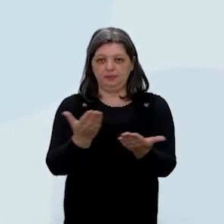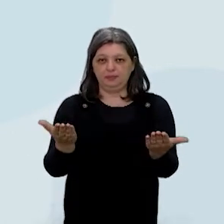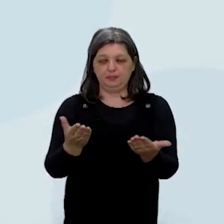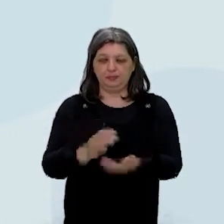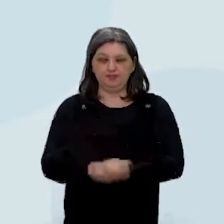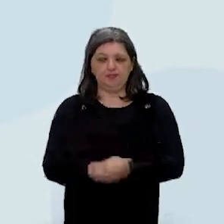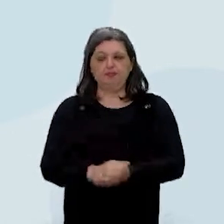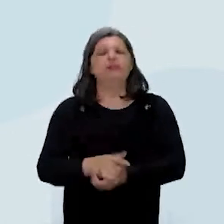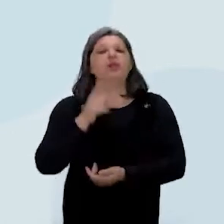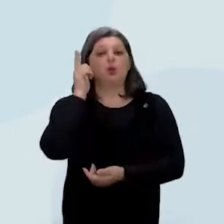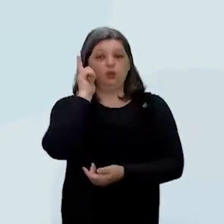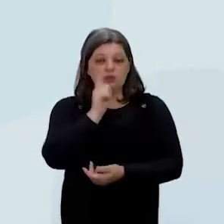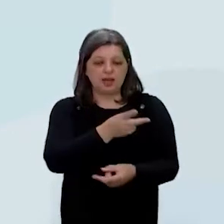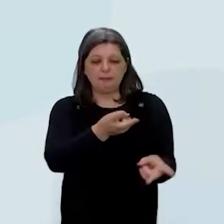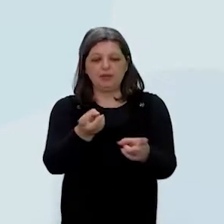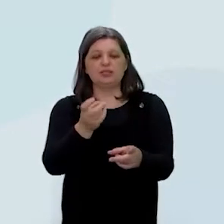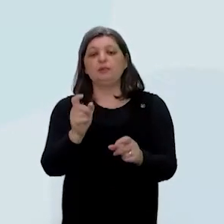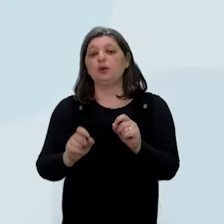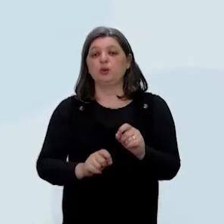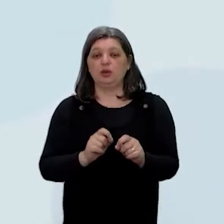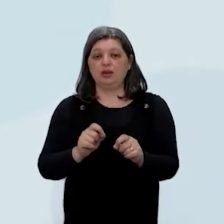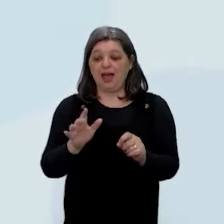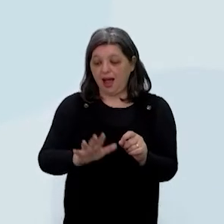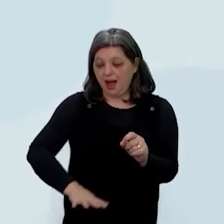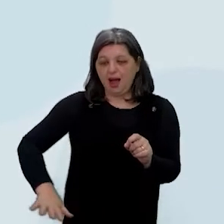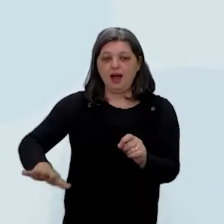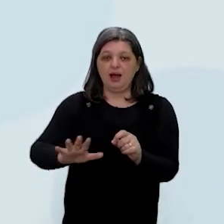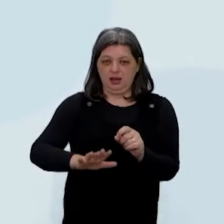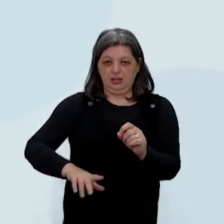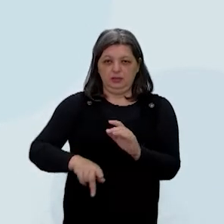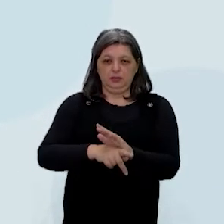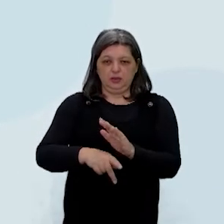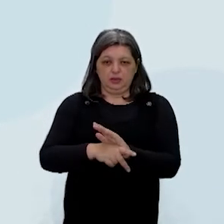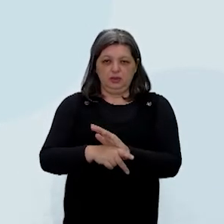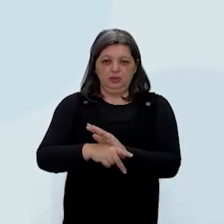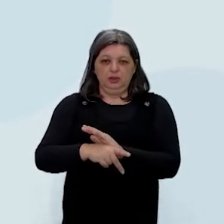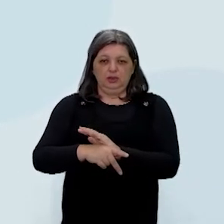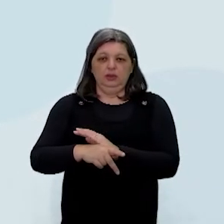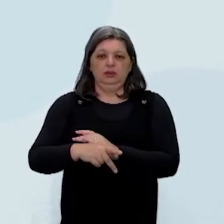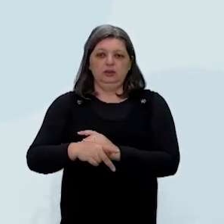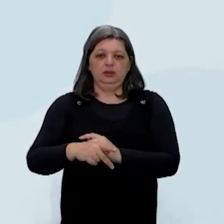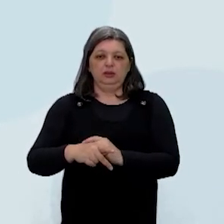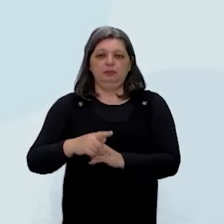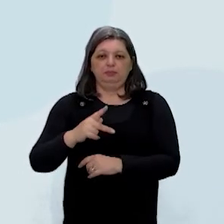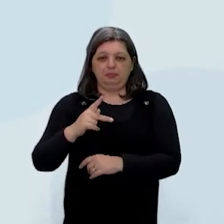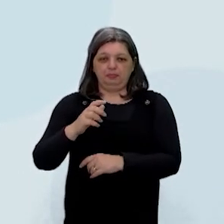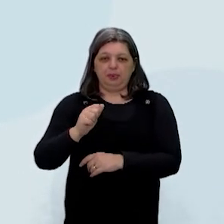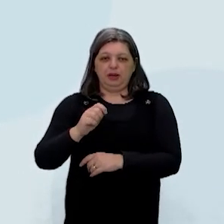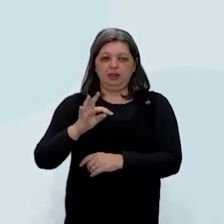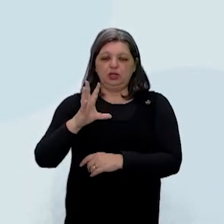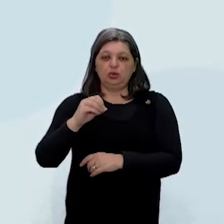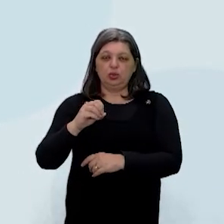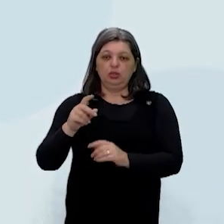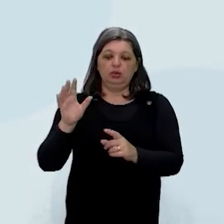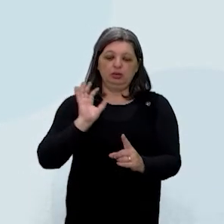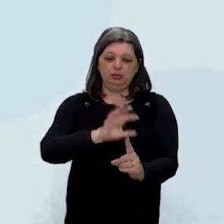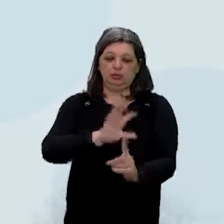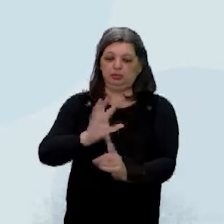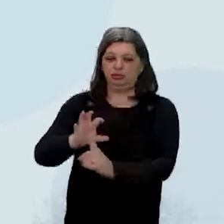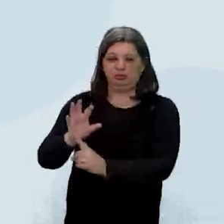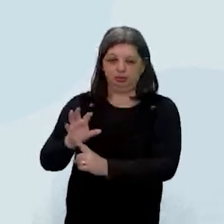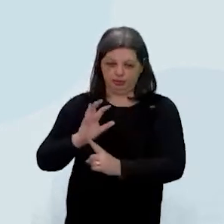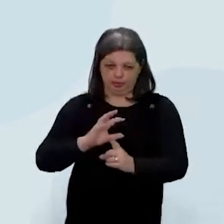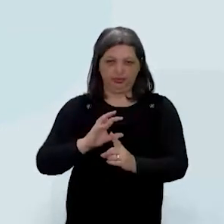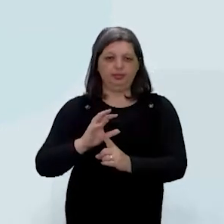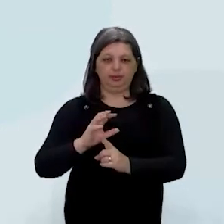a gente consegue ver a área do Pacto de Varsóvia são as áreas de influência da União Soviética